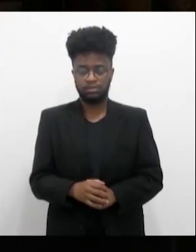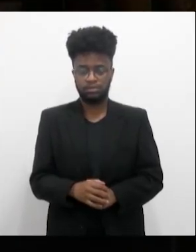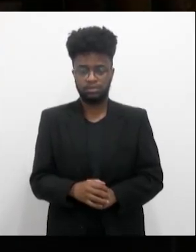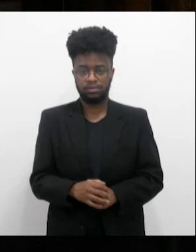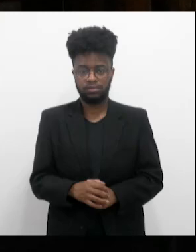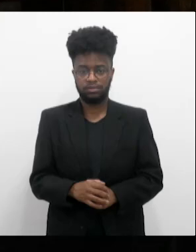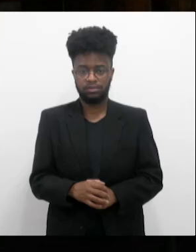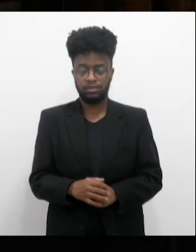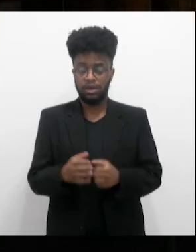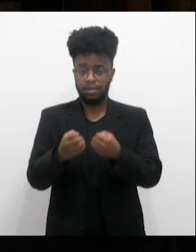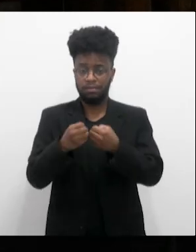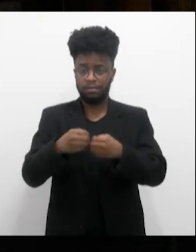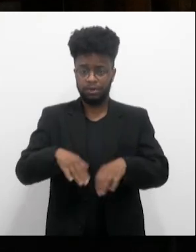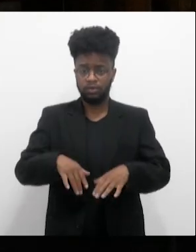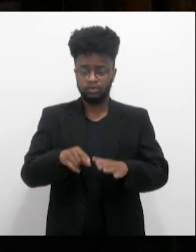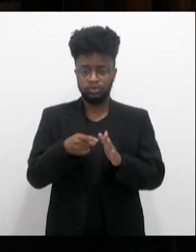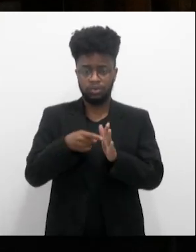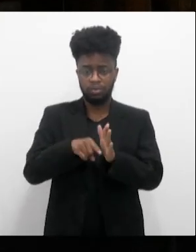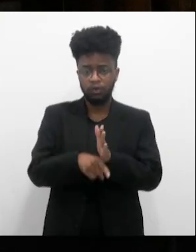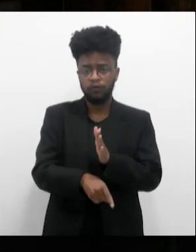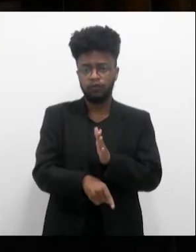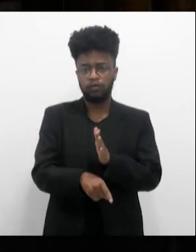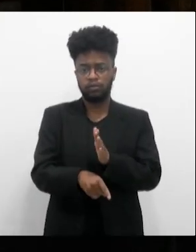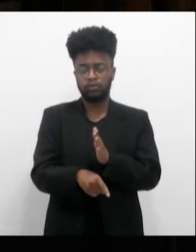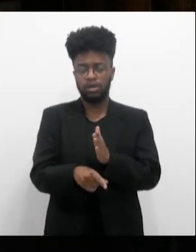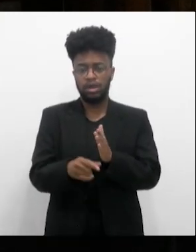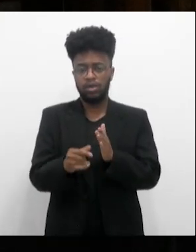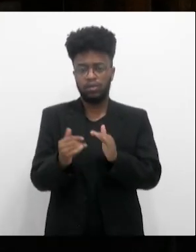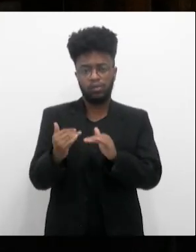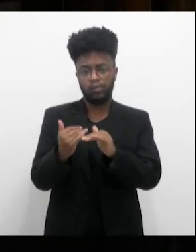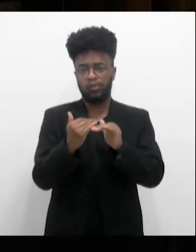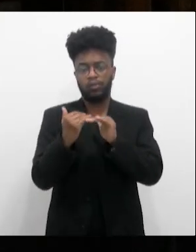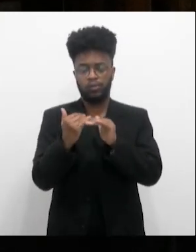afeta profundamente o equilíbrio